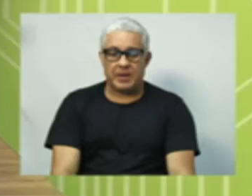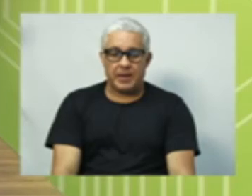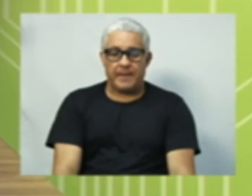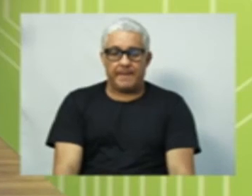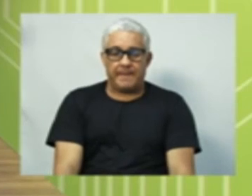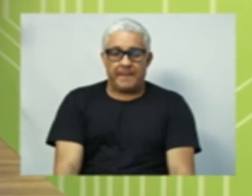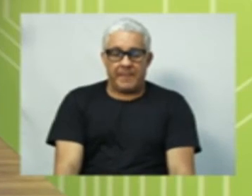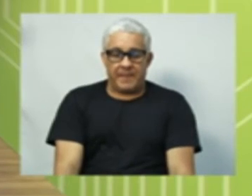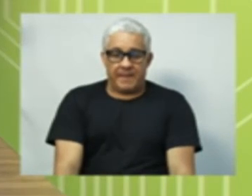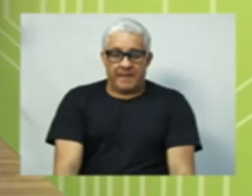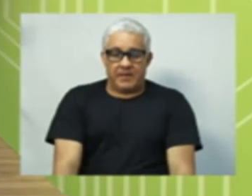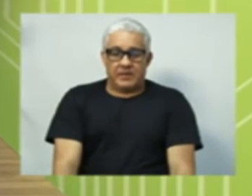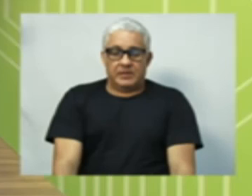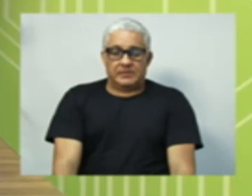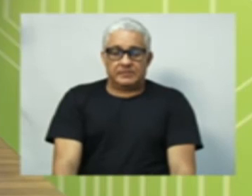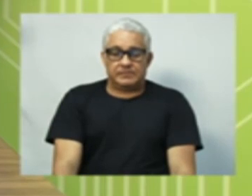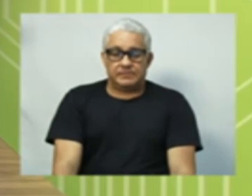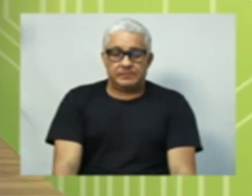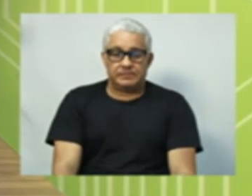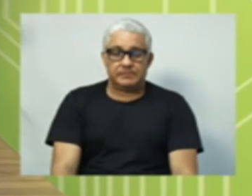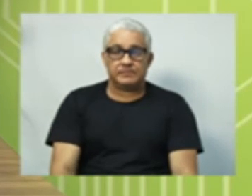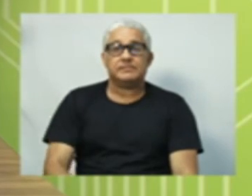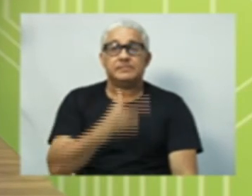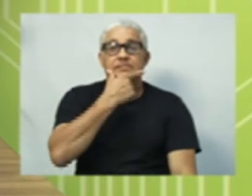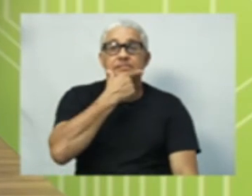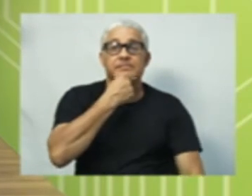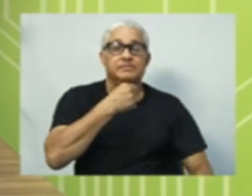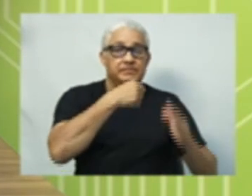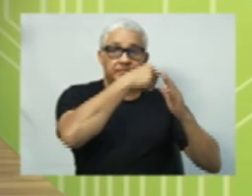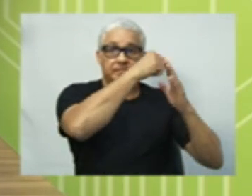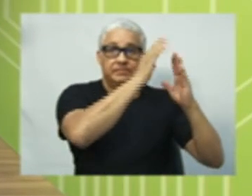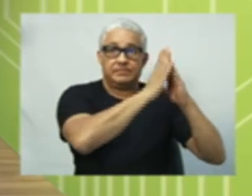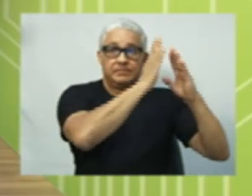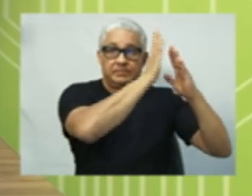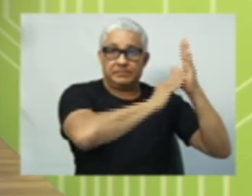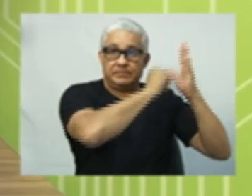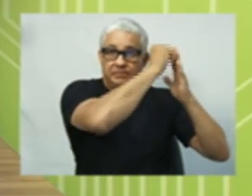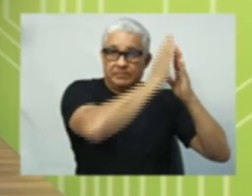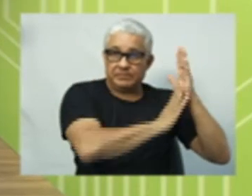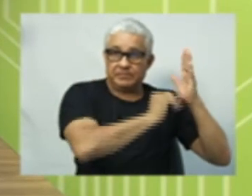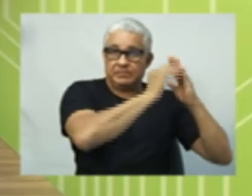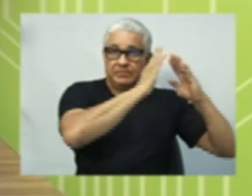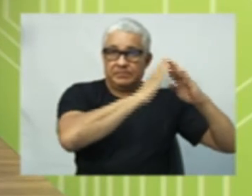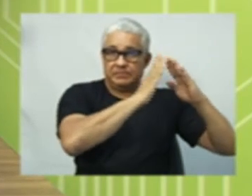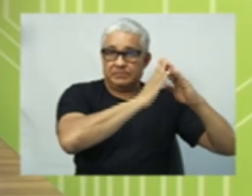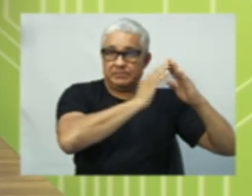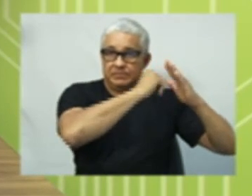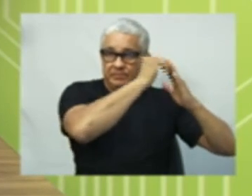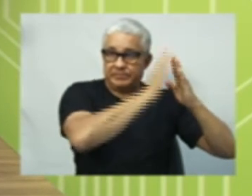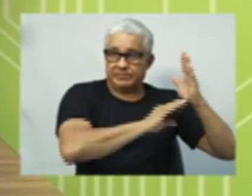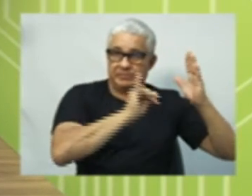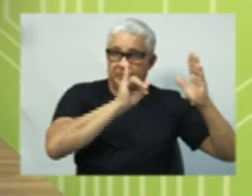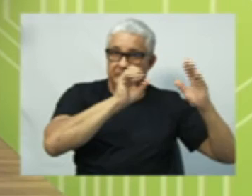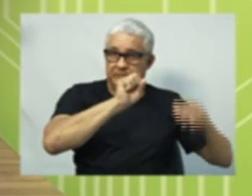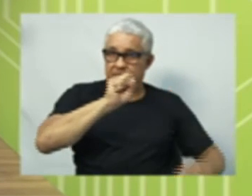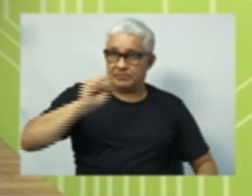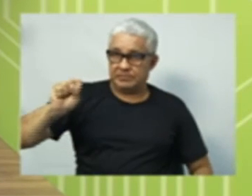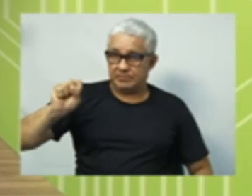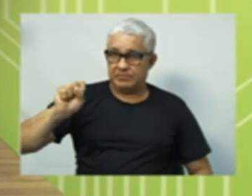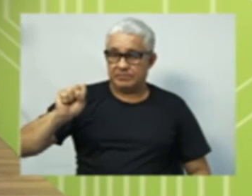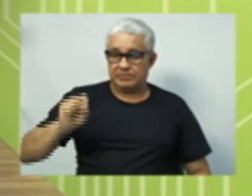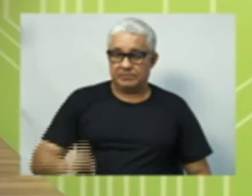Imagine o pintor que está prestando um serviço, né? O ISS na